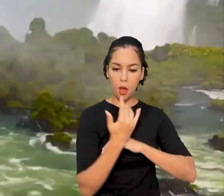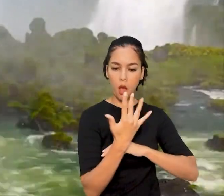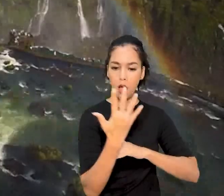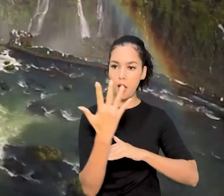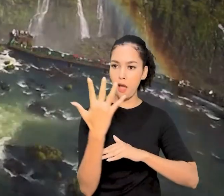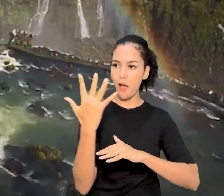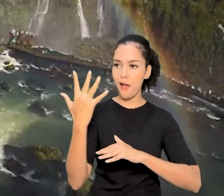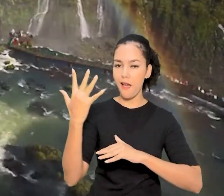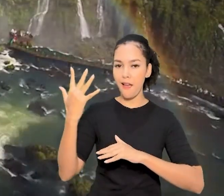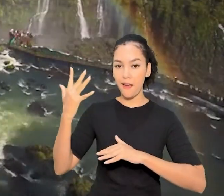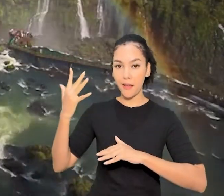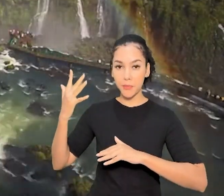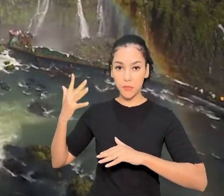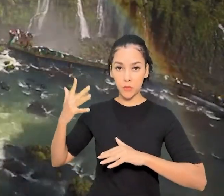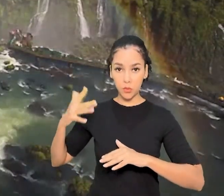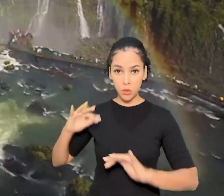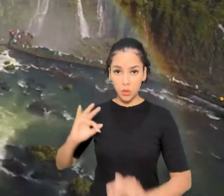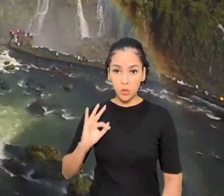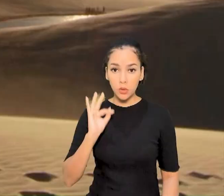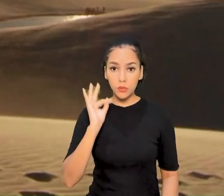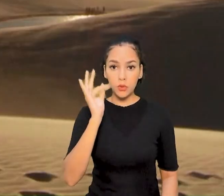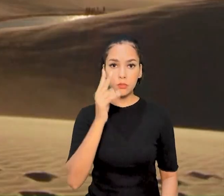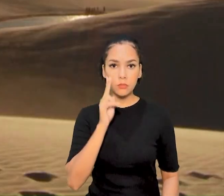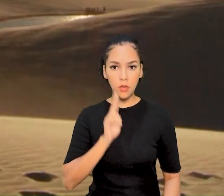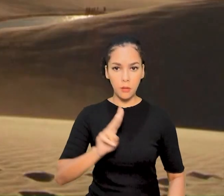F coloro